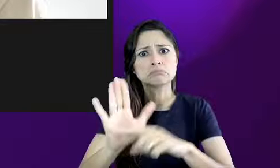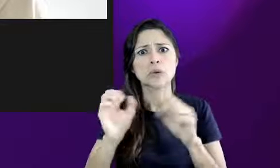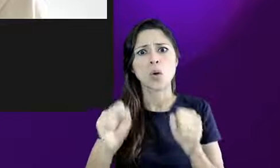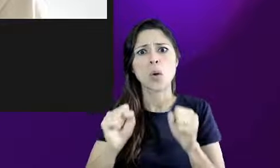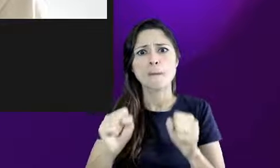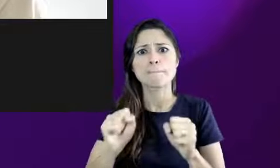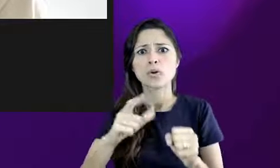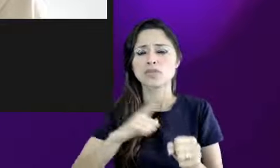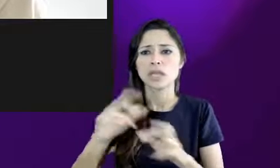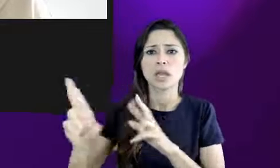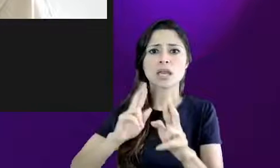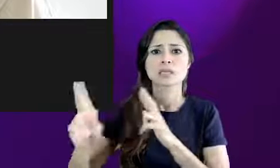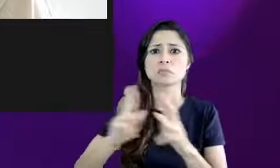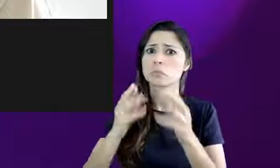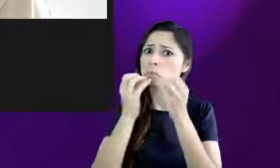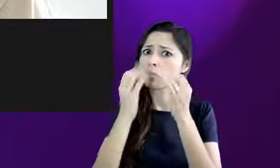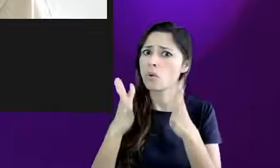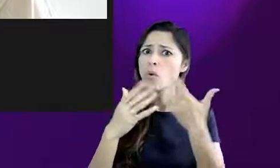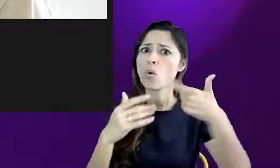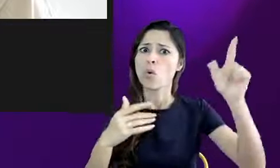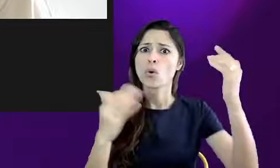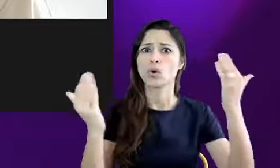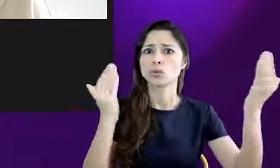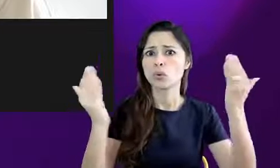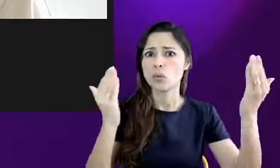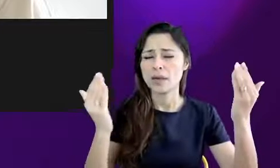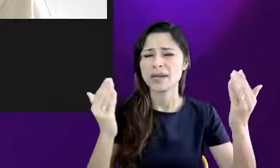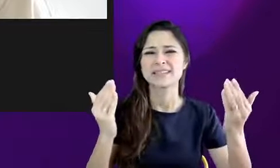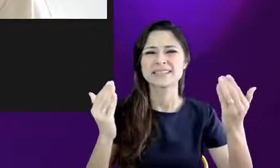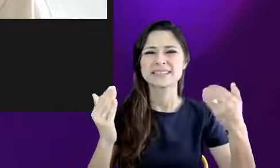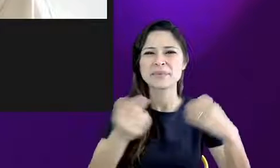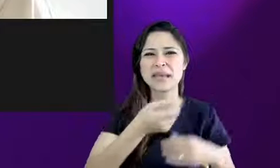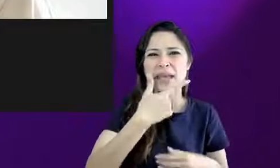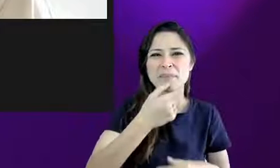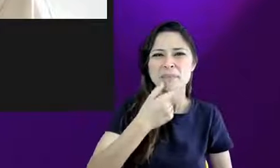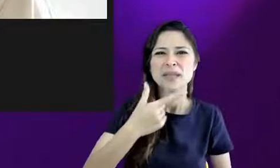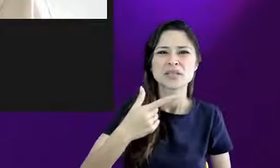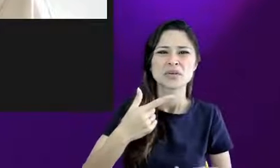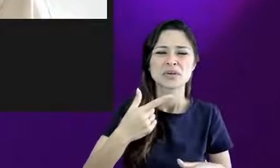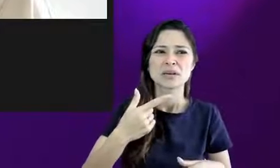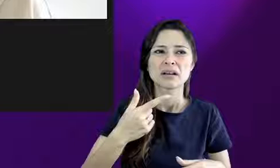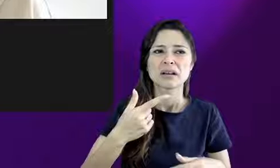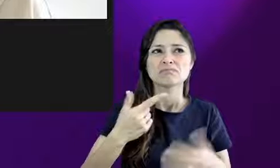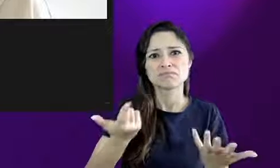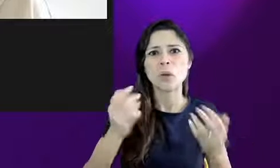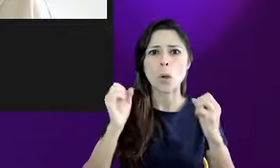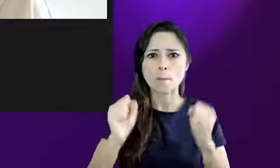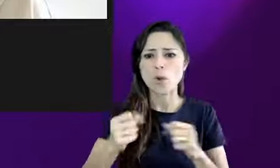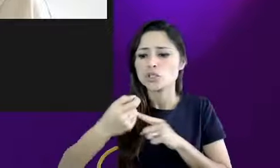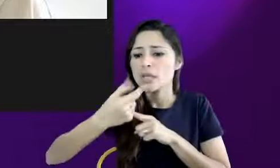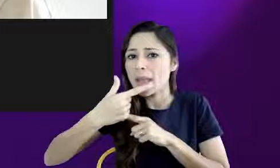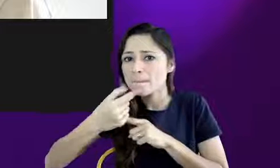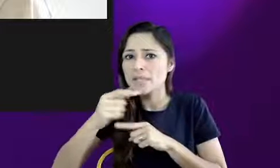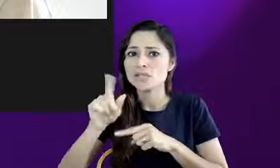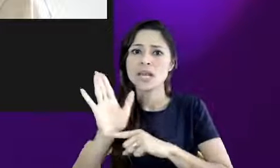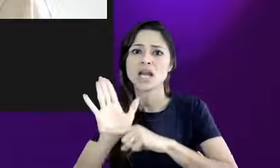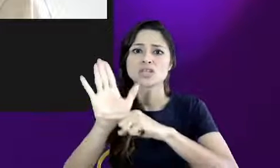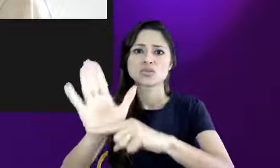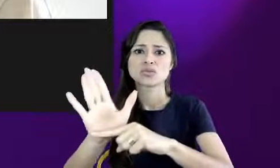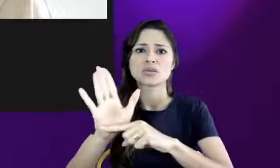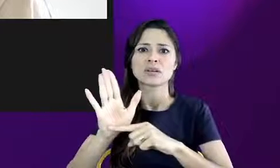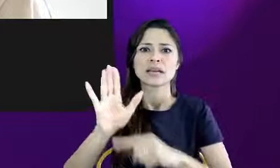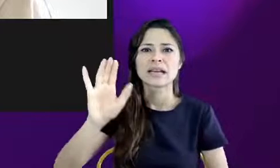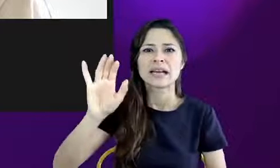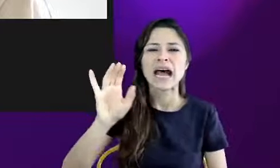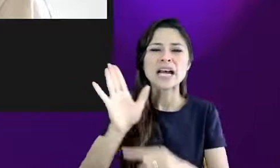muito bons, comparáveis, inclusive, aos biológicos. É uma droga que tem ação também na parte articular,